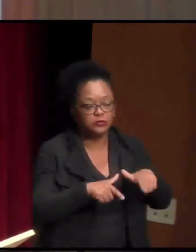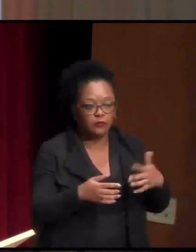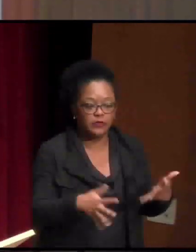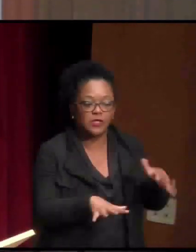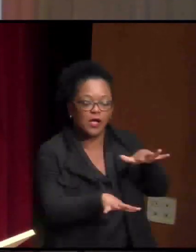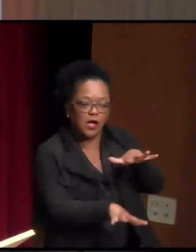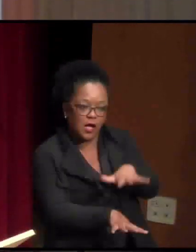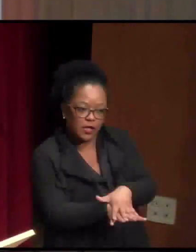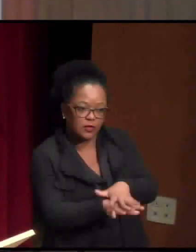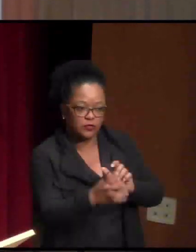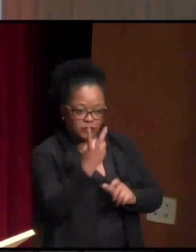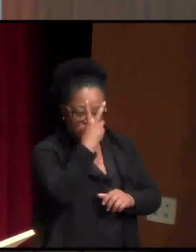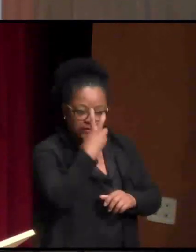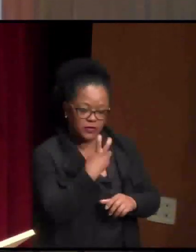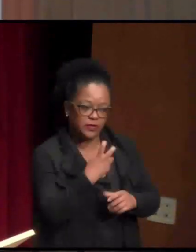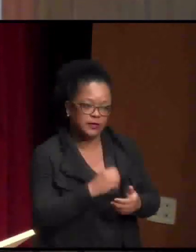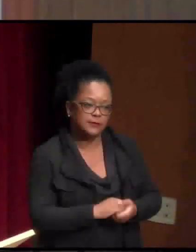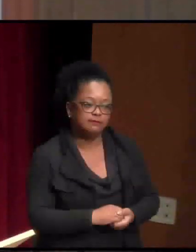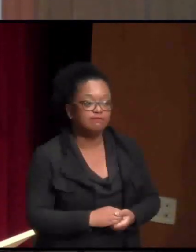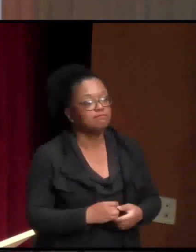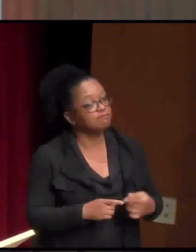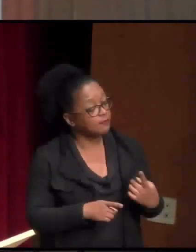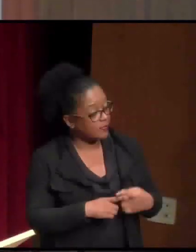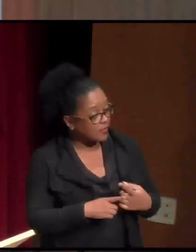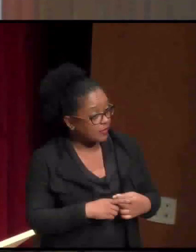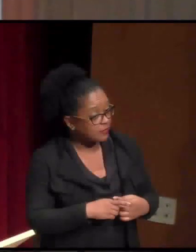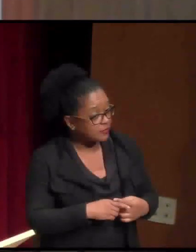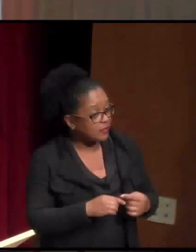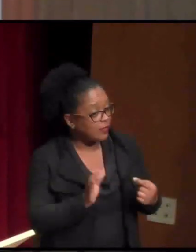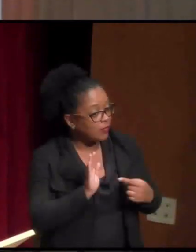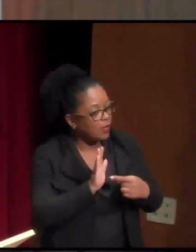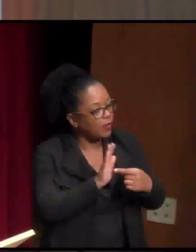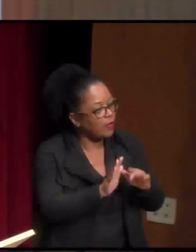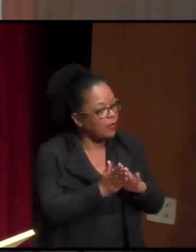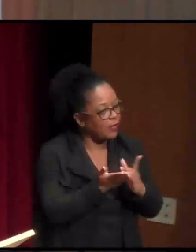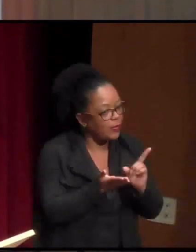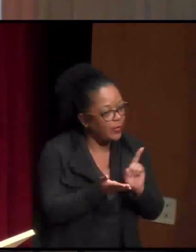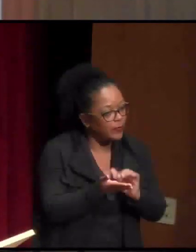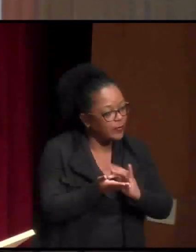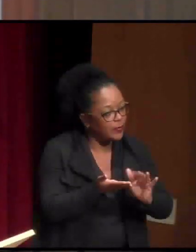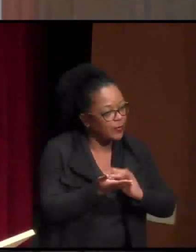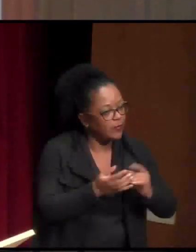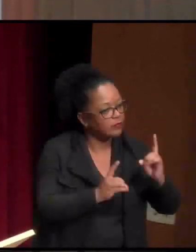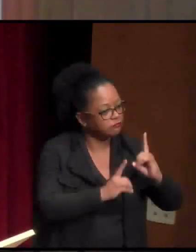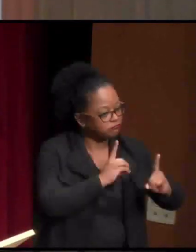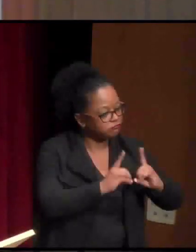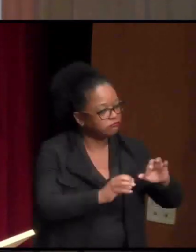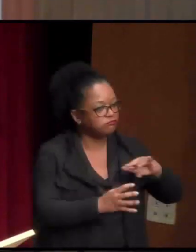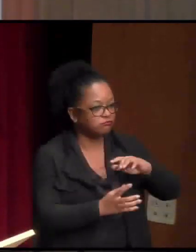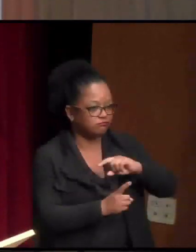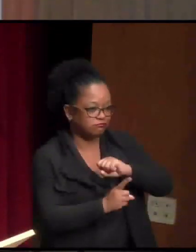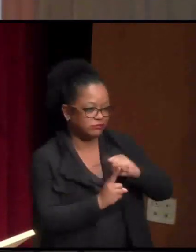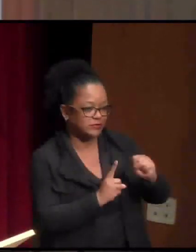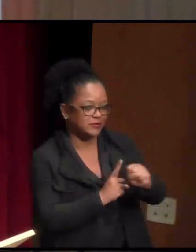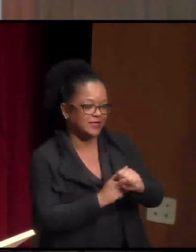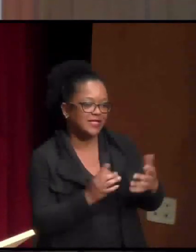seja, professor, a causa da Bíblia é dialogando com a sociedade de maneira exatamente completa. Coisa boa demais, gente. Salva de palmas aí, por favor. E a